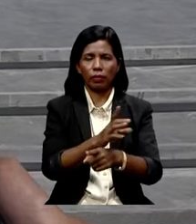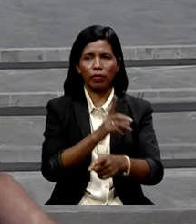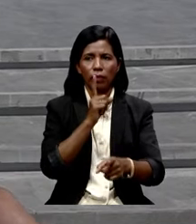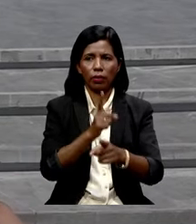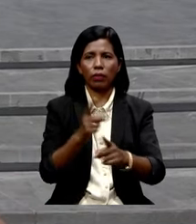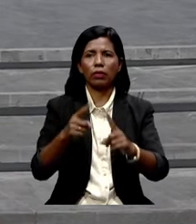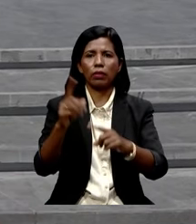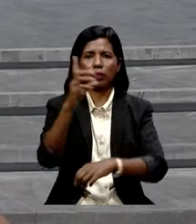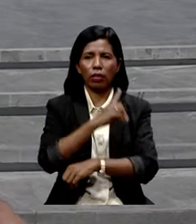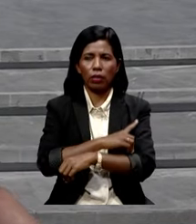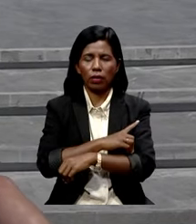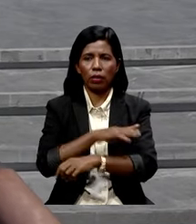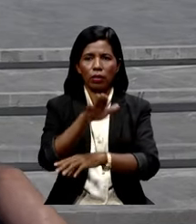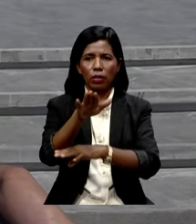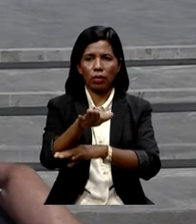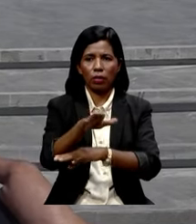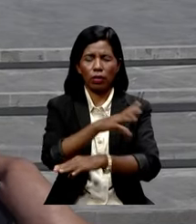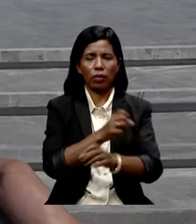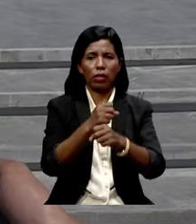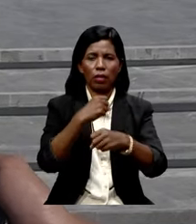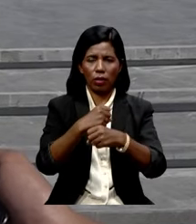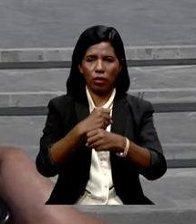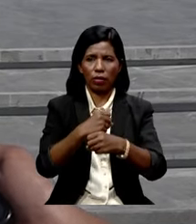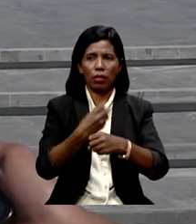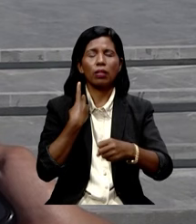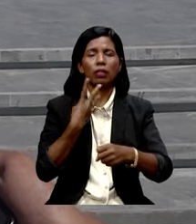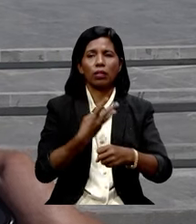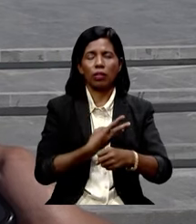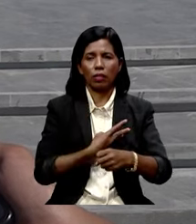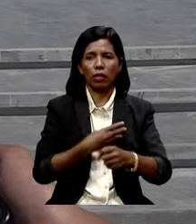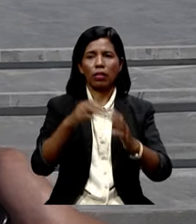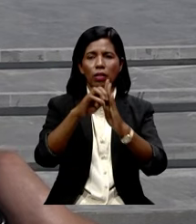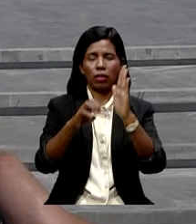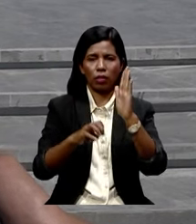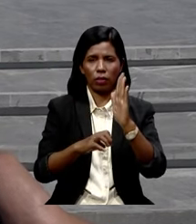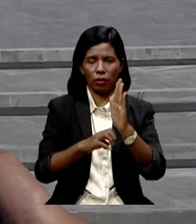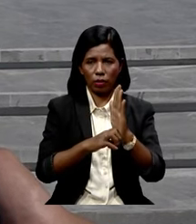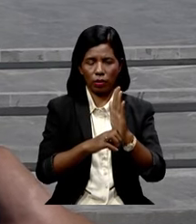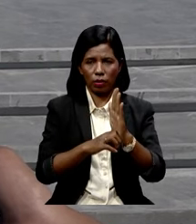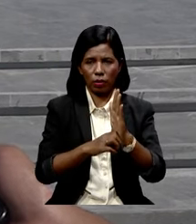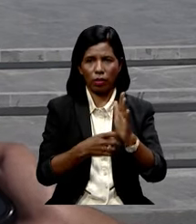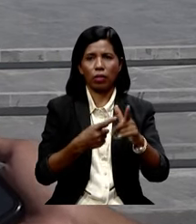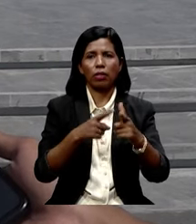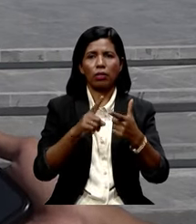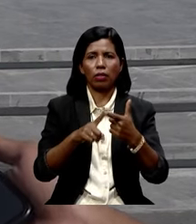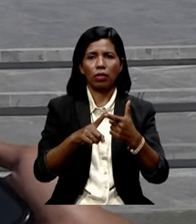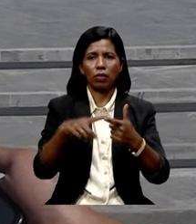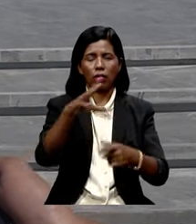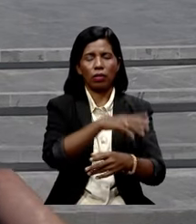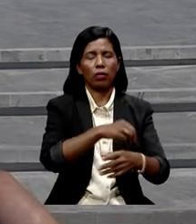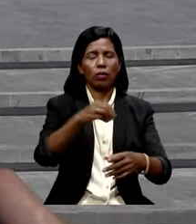o rim Lorai que se fixa e tenia estátua na infetonia, no mos cruz e